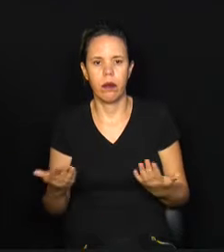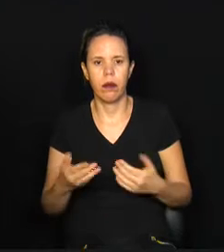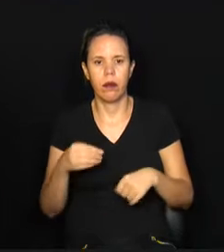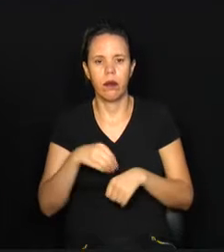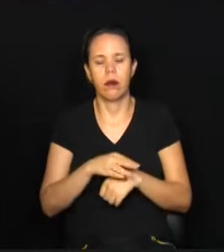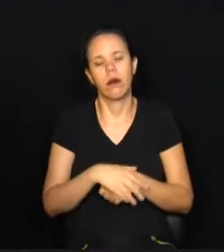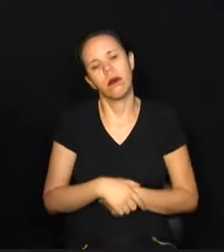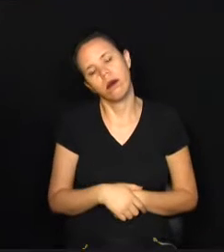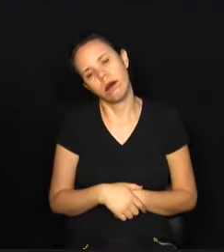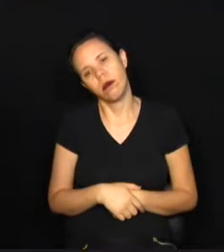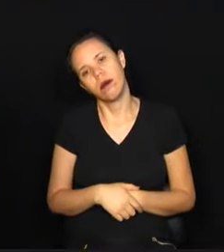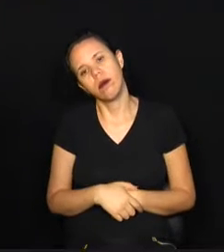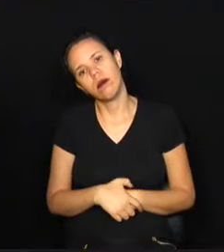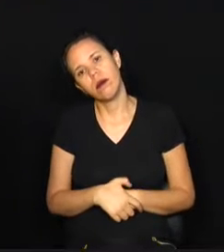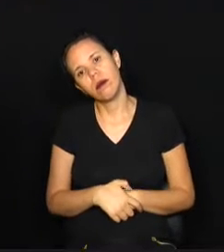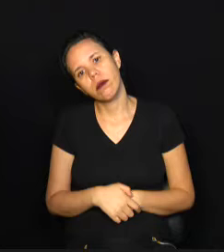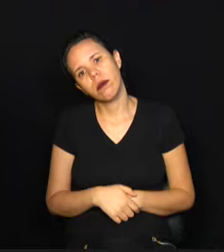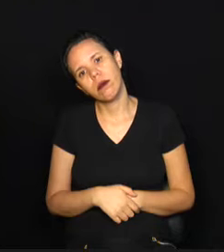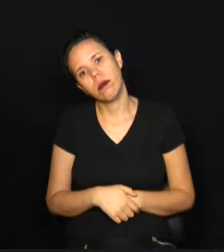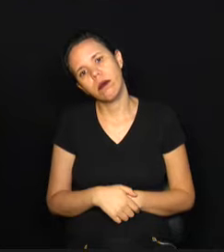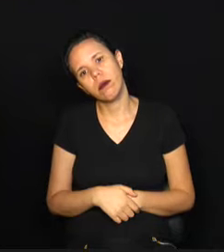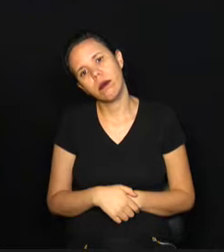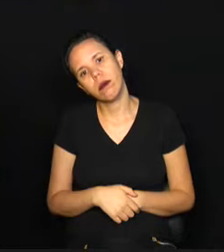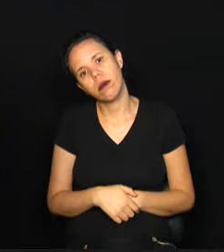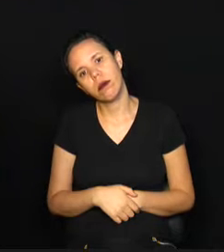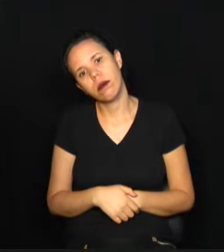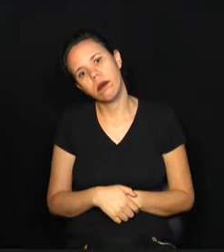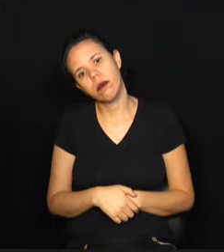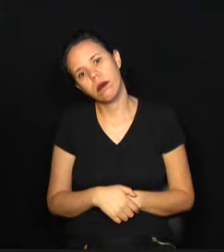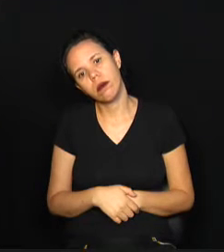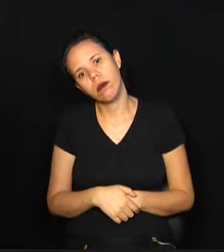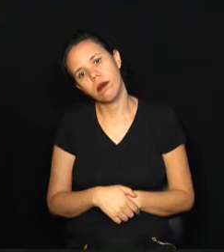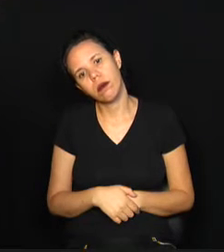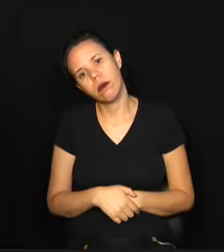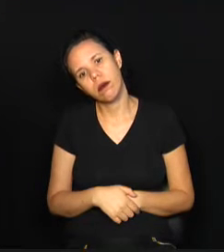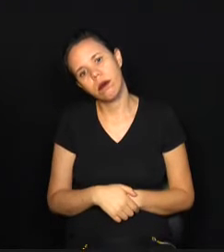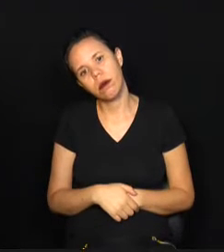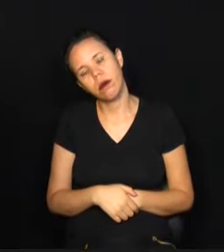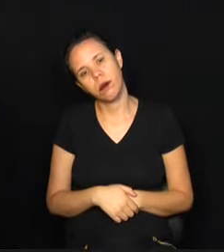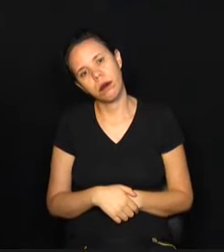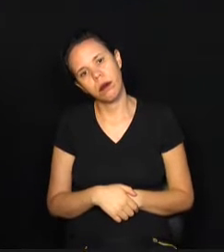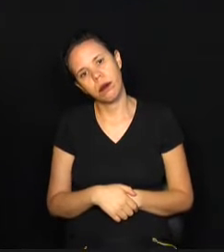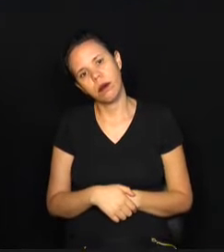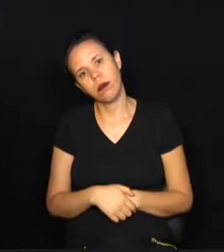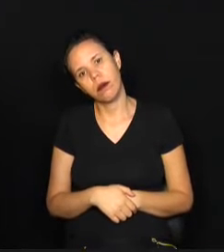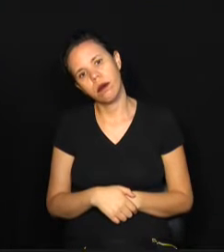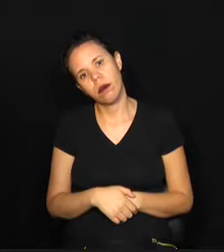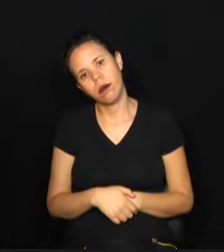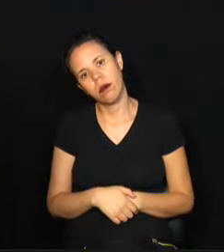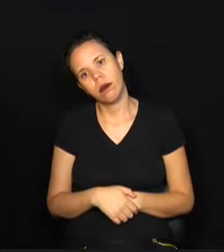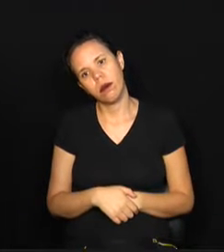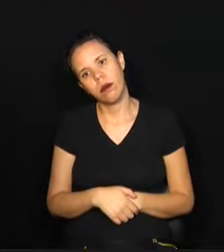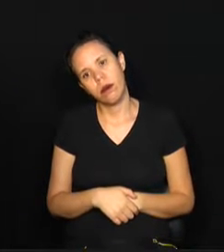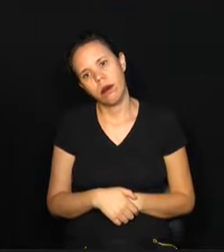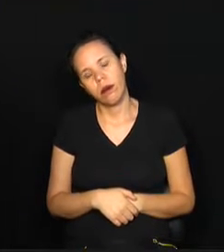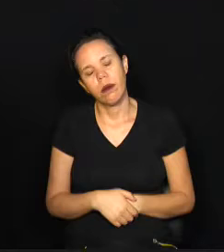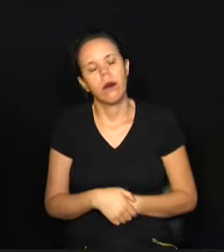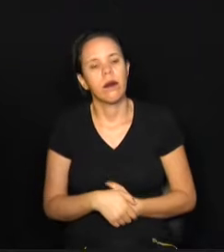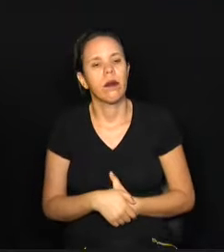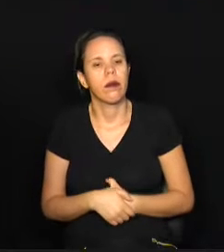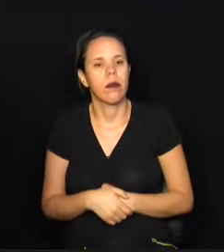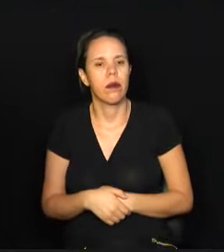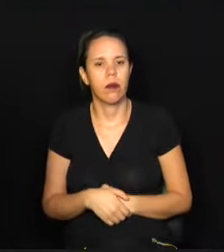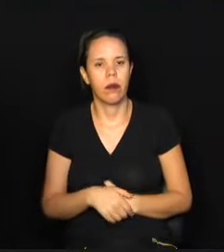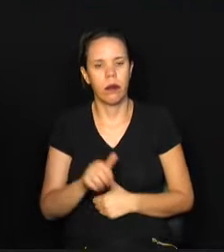para... Deixa eu ver aqui, para não me perder na lista que foi feita. Palavra para a dona